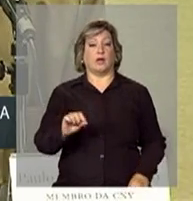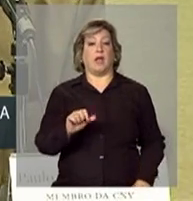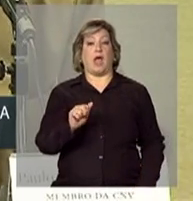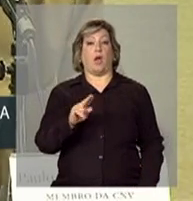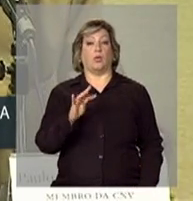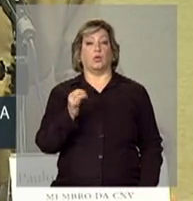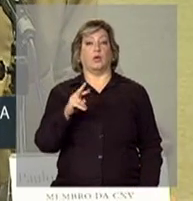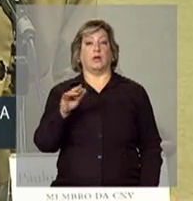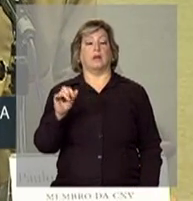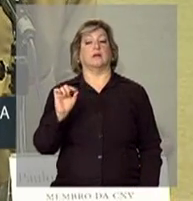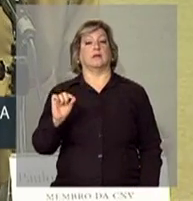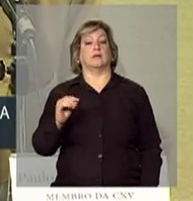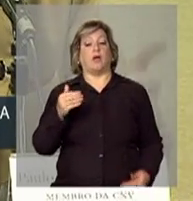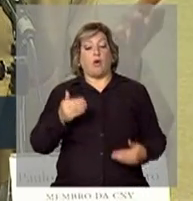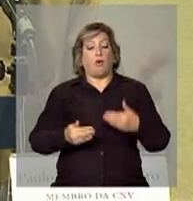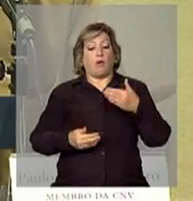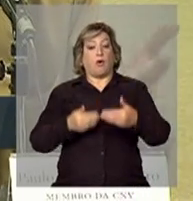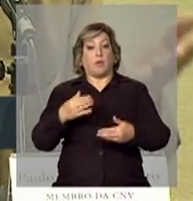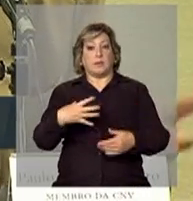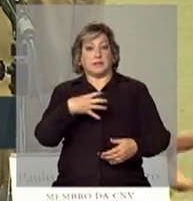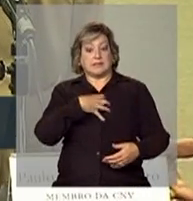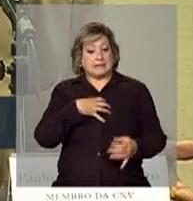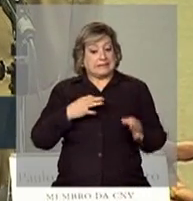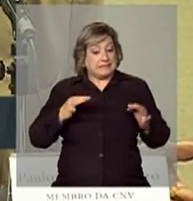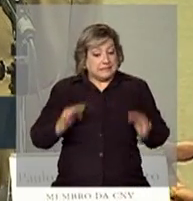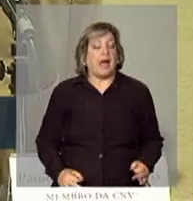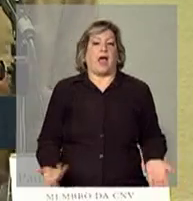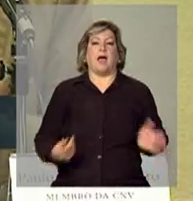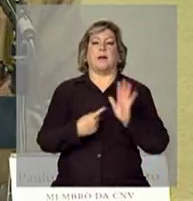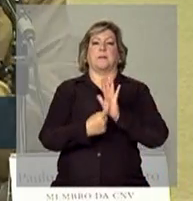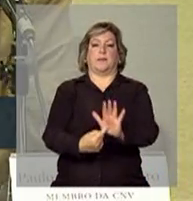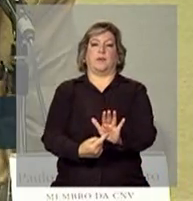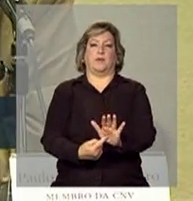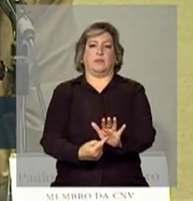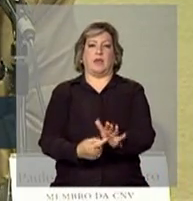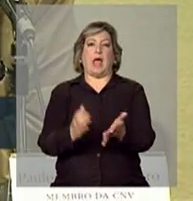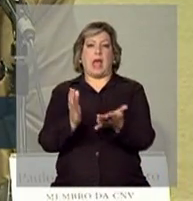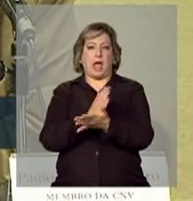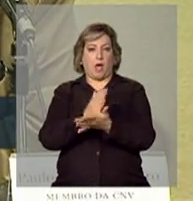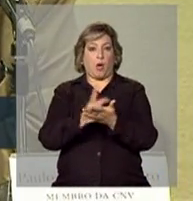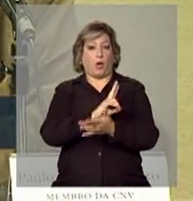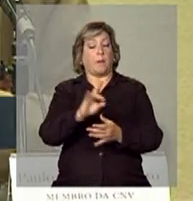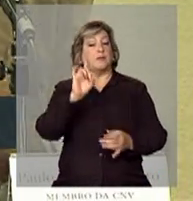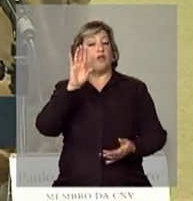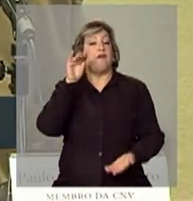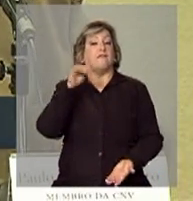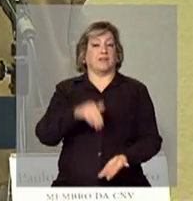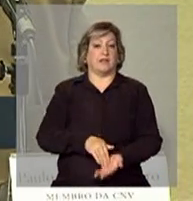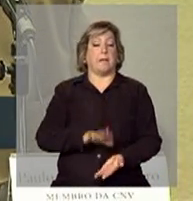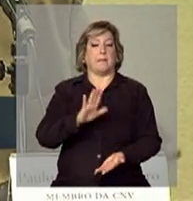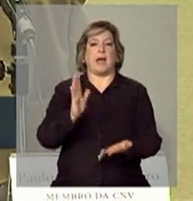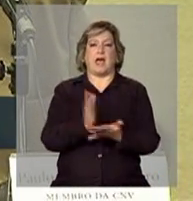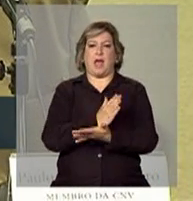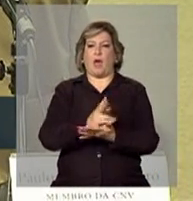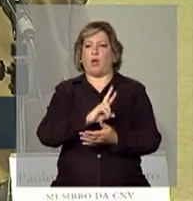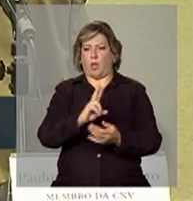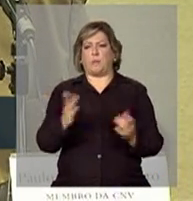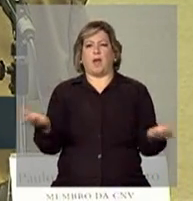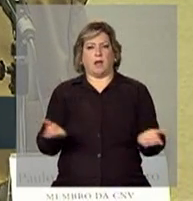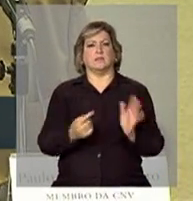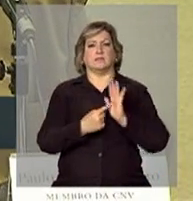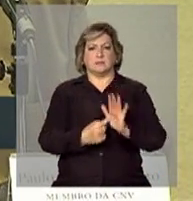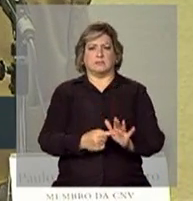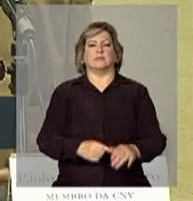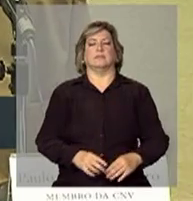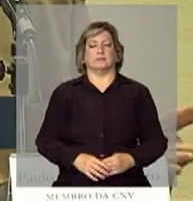que nós nos sintamos sólidos para fazer isso. Alguns nomes vão ser só no final, mas alguns nomes não precisam esperar até o